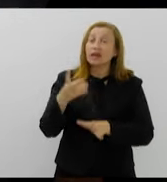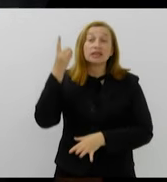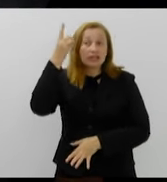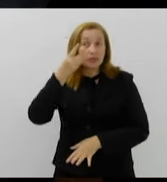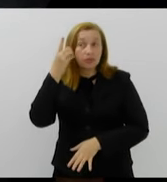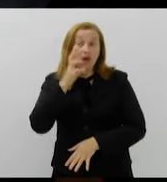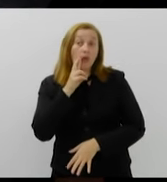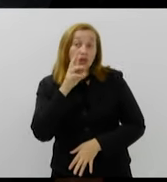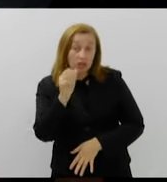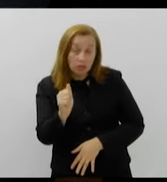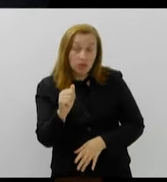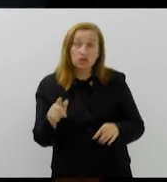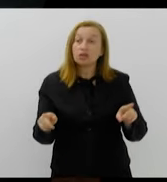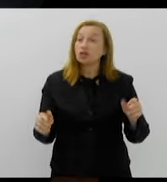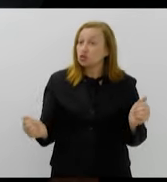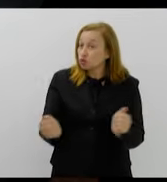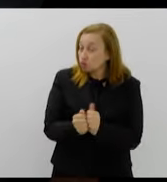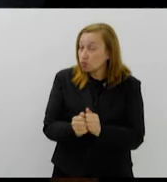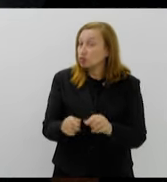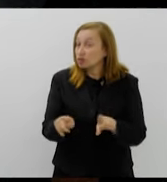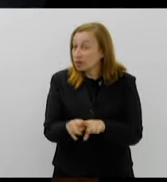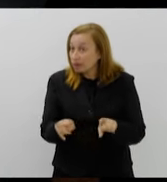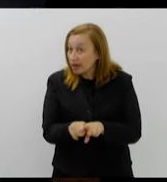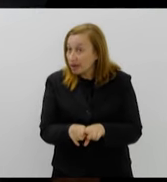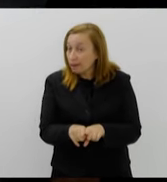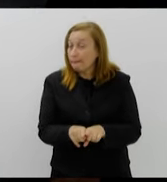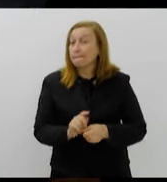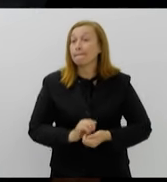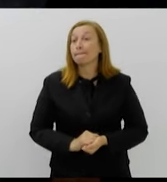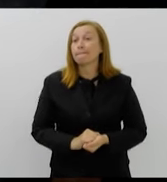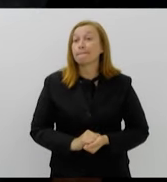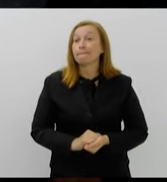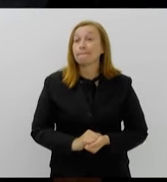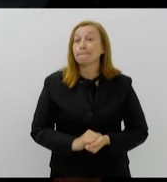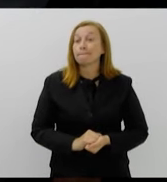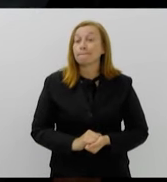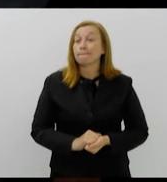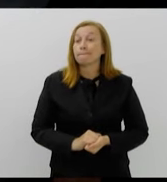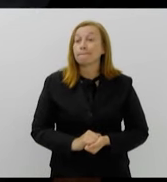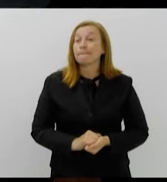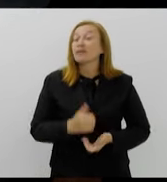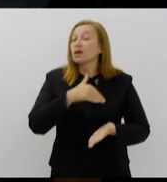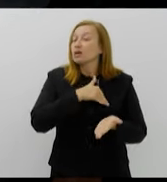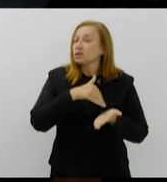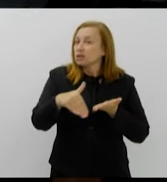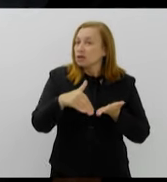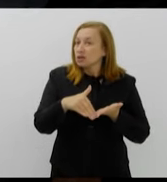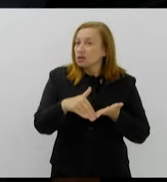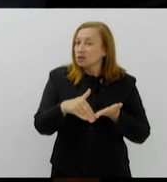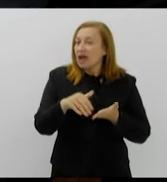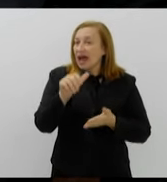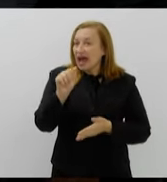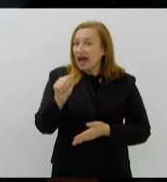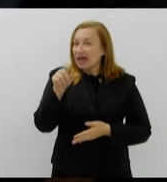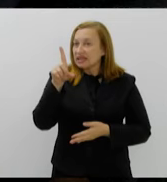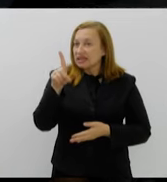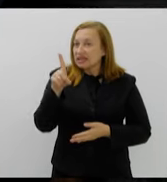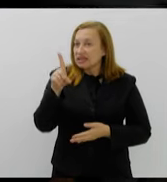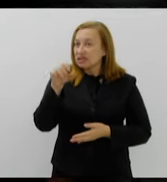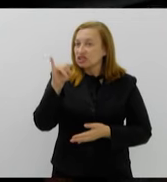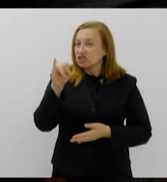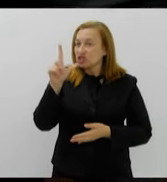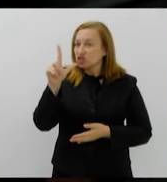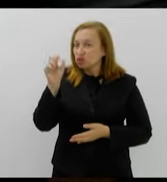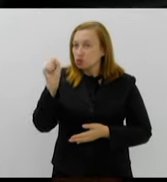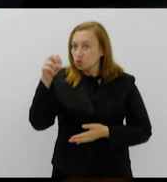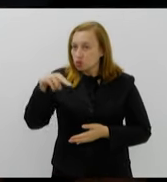amorm esteve presente veio o secretário Adilson